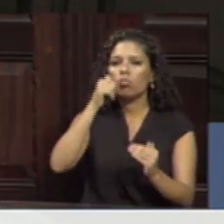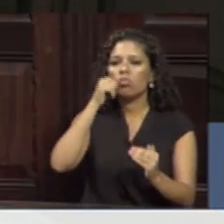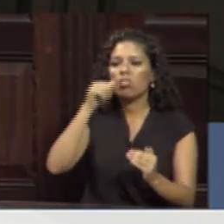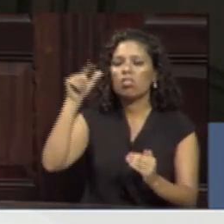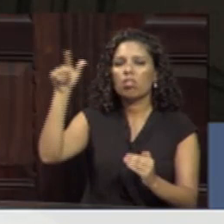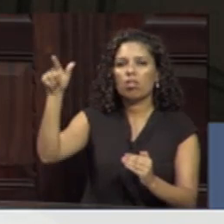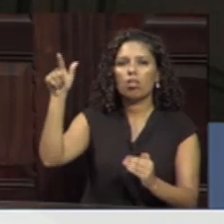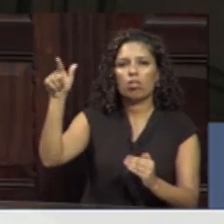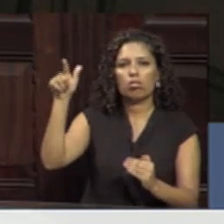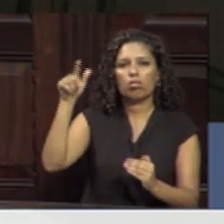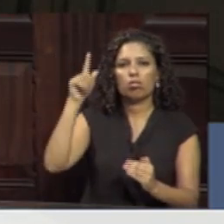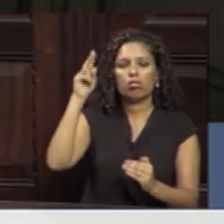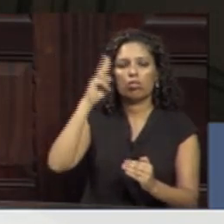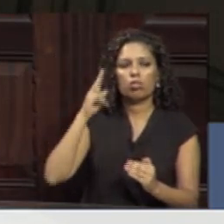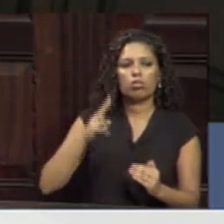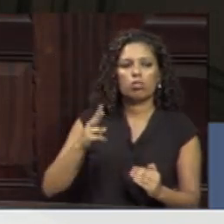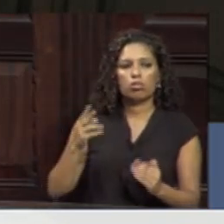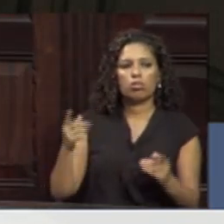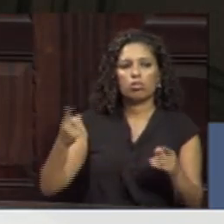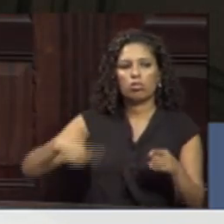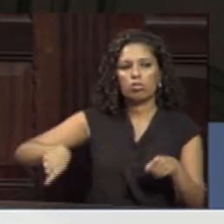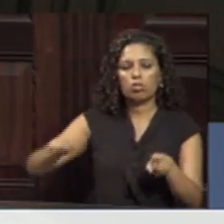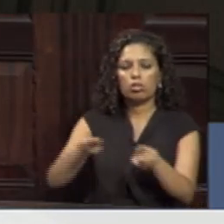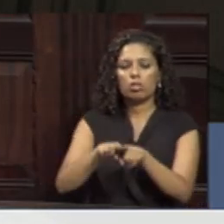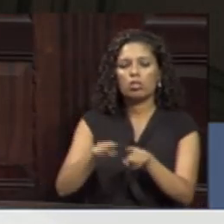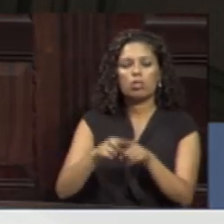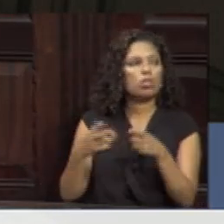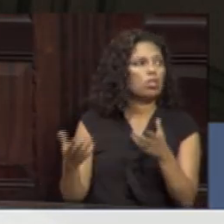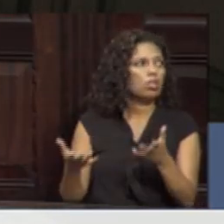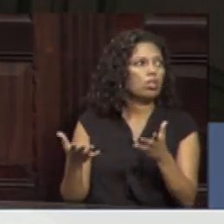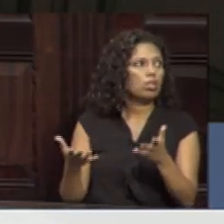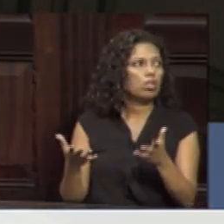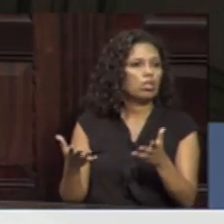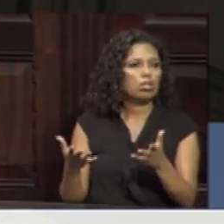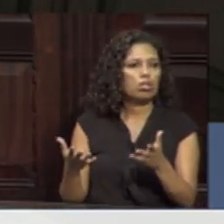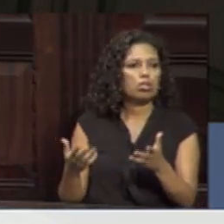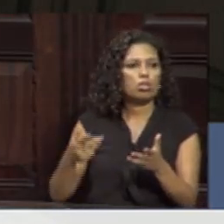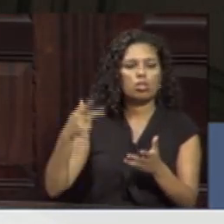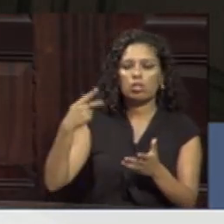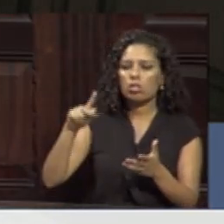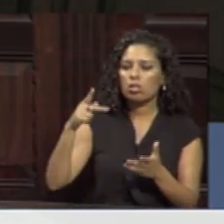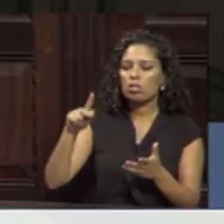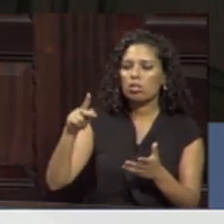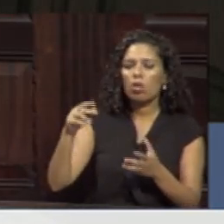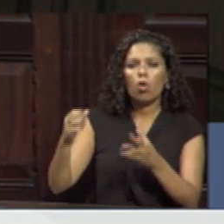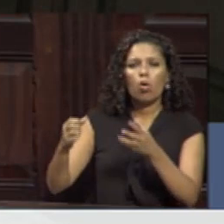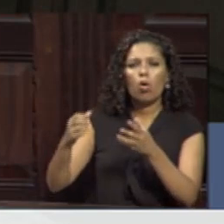Leis. Queremos também, senhor presidente, que o seu motorista